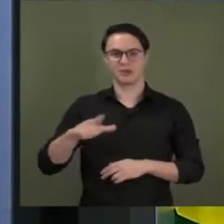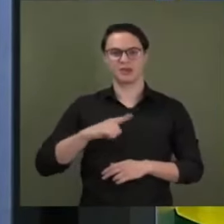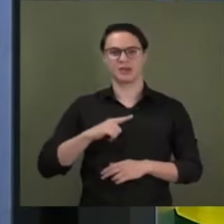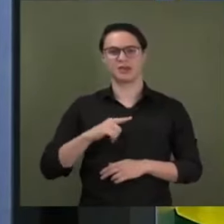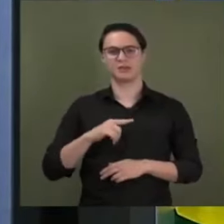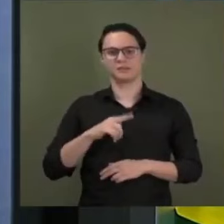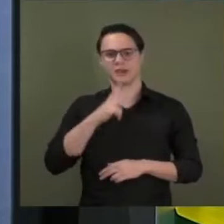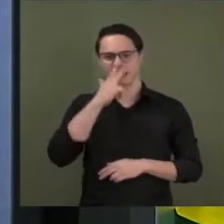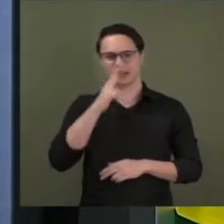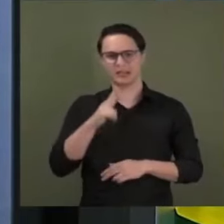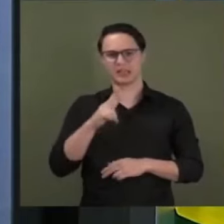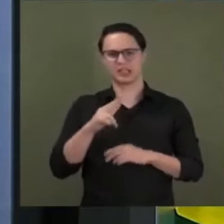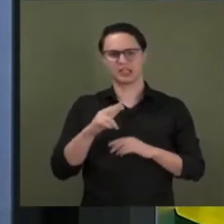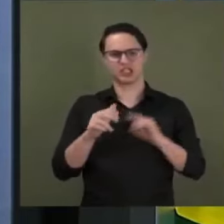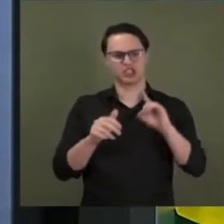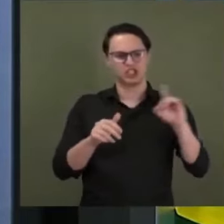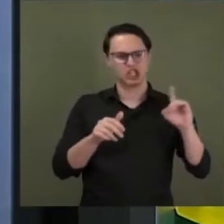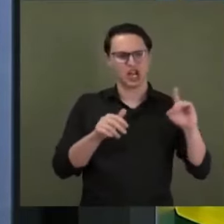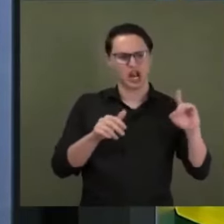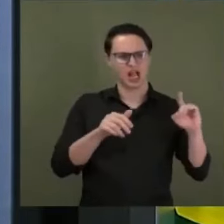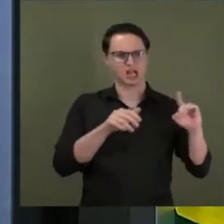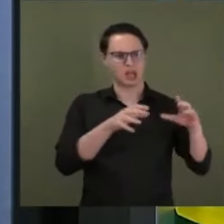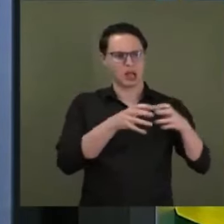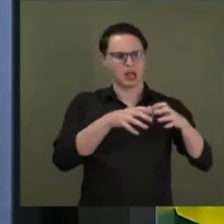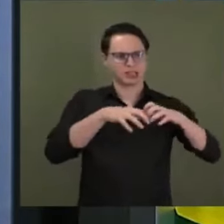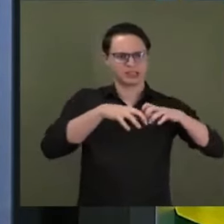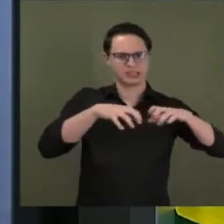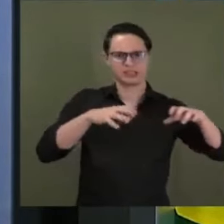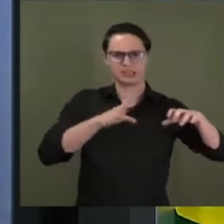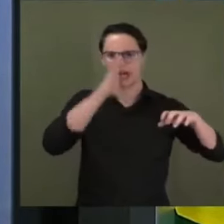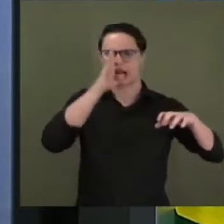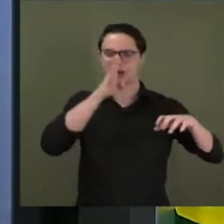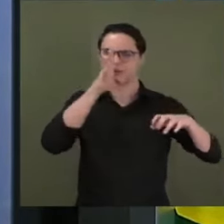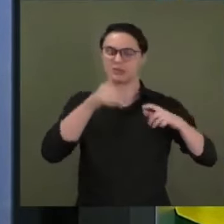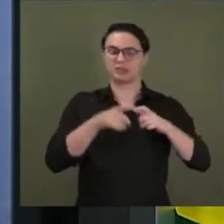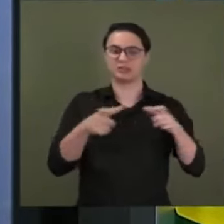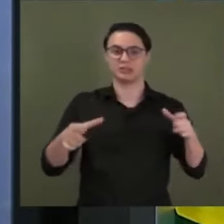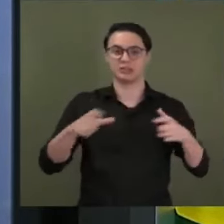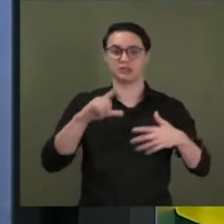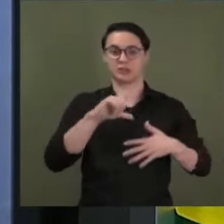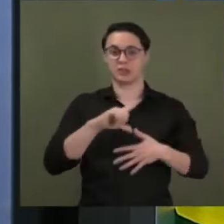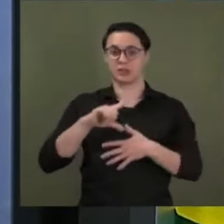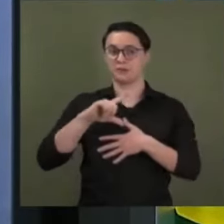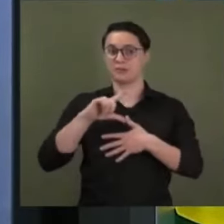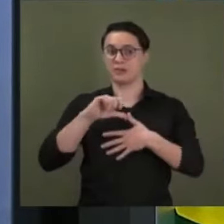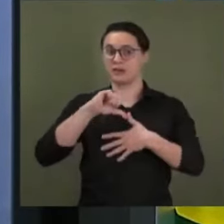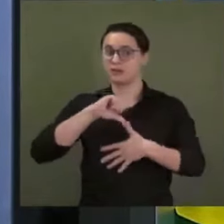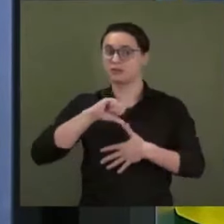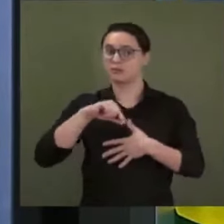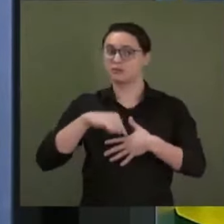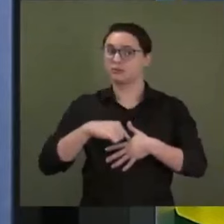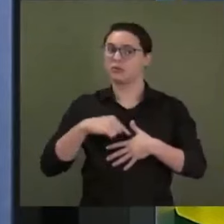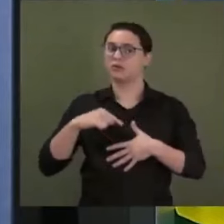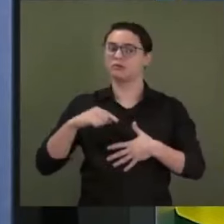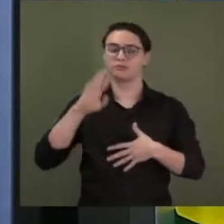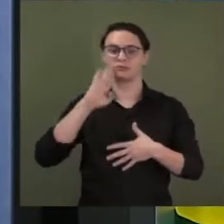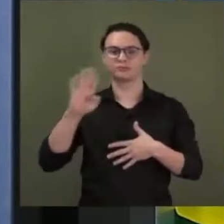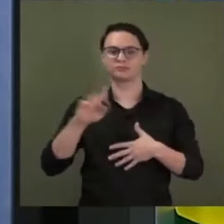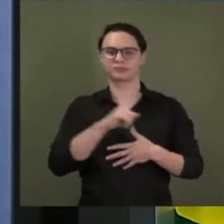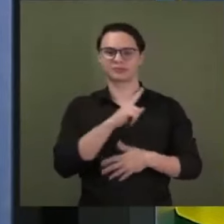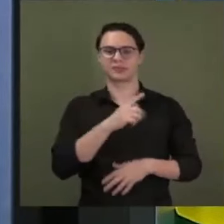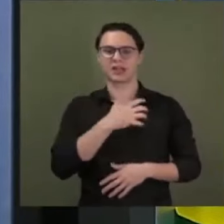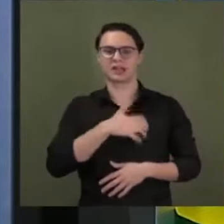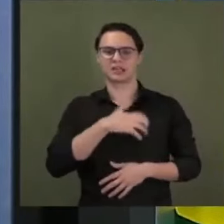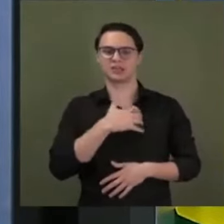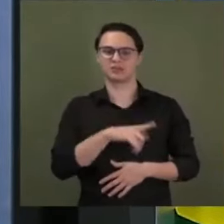conservadorismo cresceu no mundo todo inclusive na América do Sul nós acabamos de ter eleição na Argentina de governo